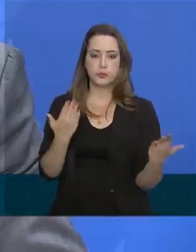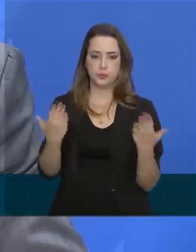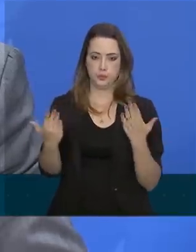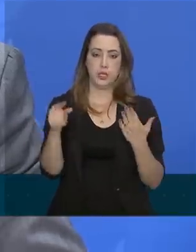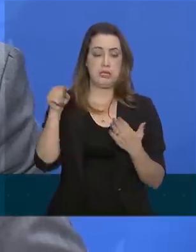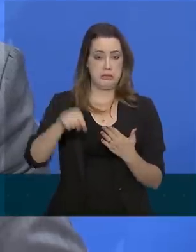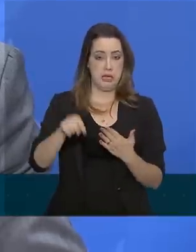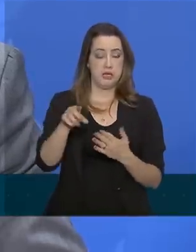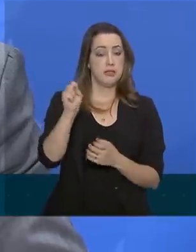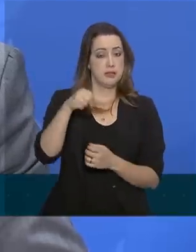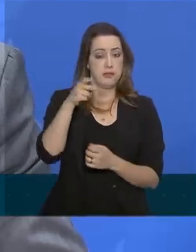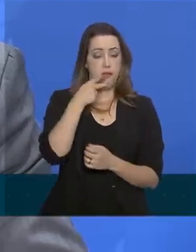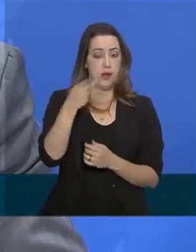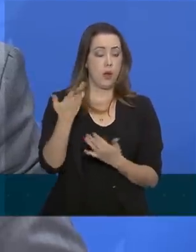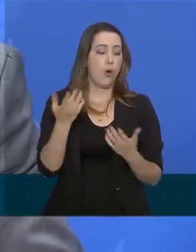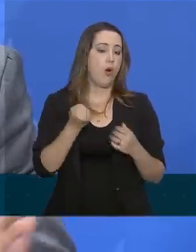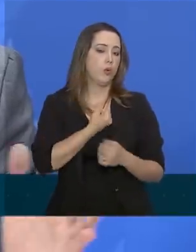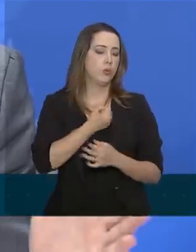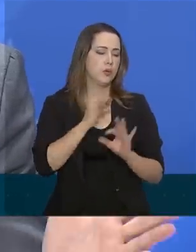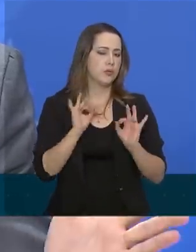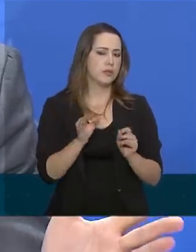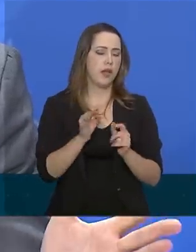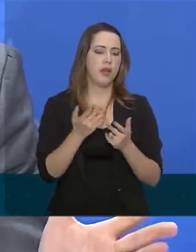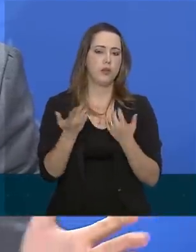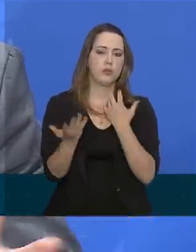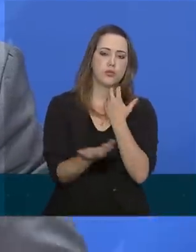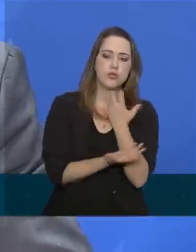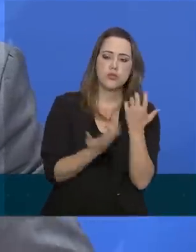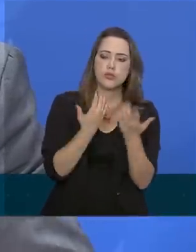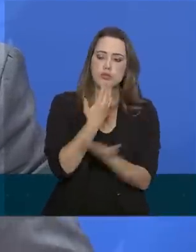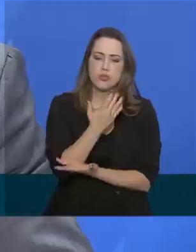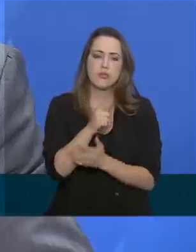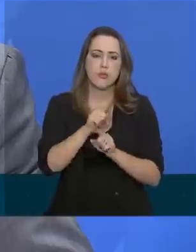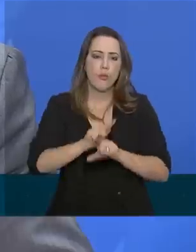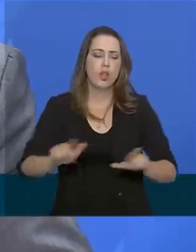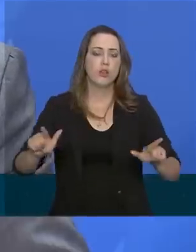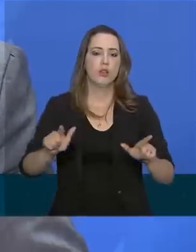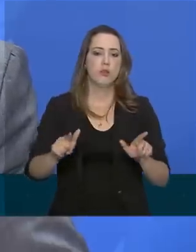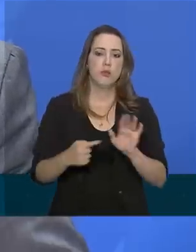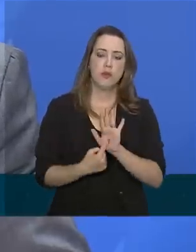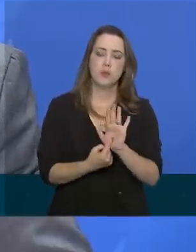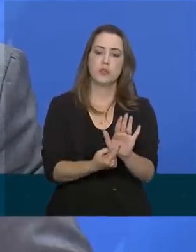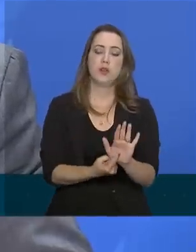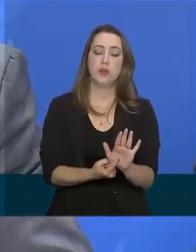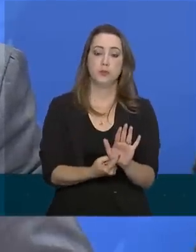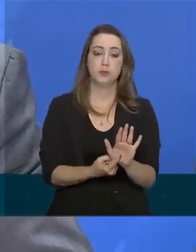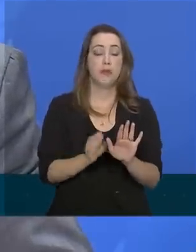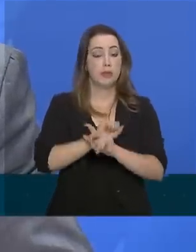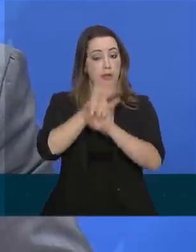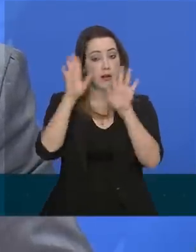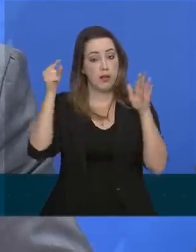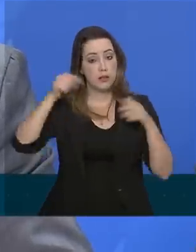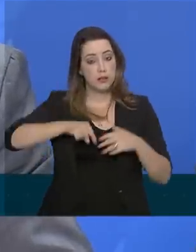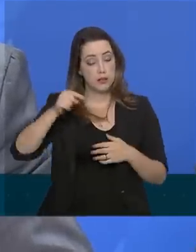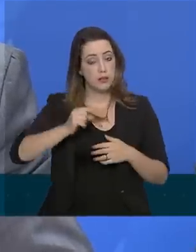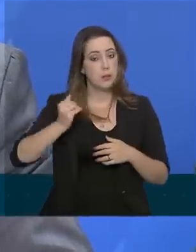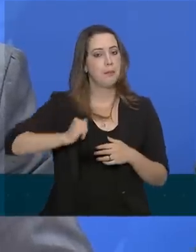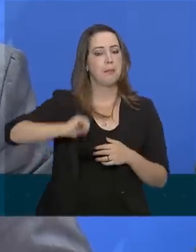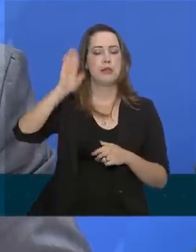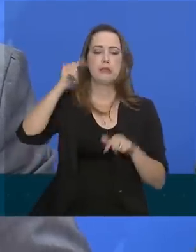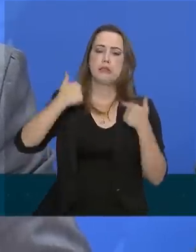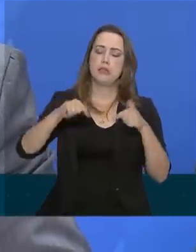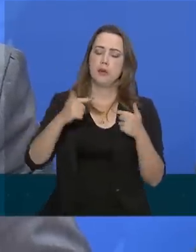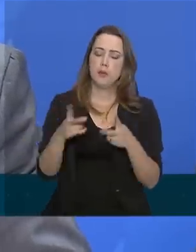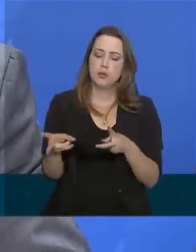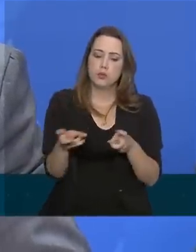desmatamento e vai divulgar fica claro através do que nós apresentamos aqui que temos um instrumento a mais de